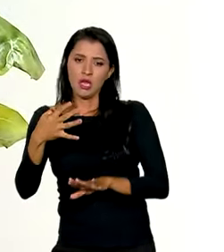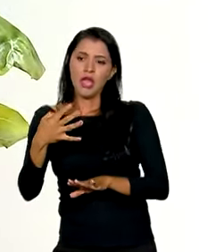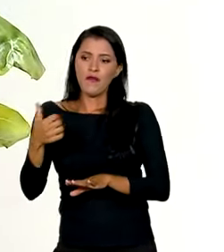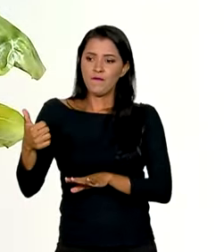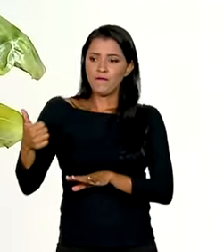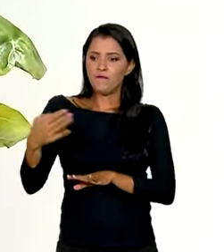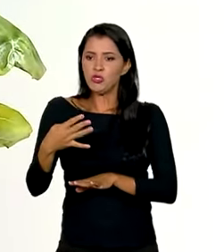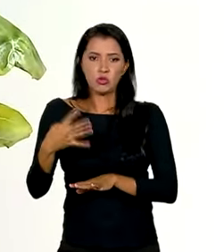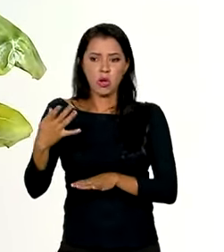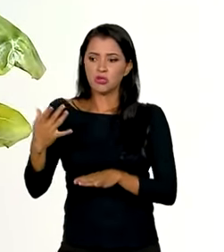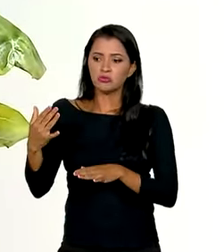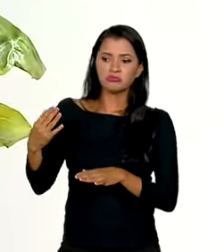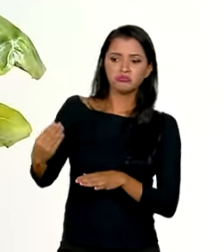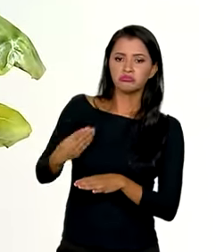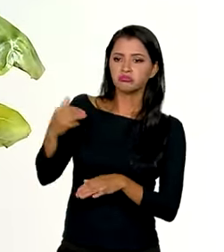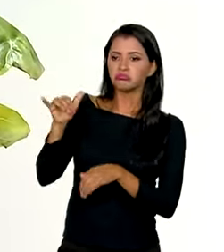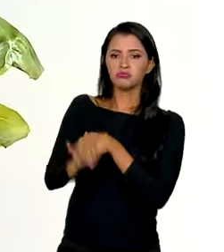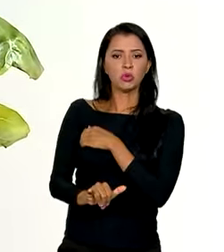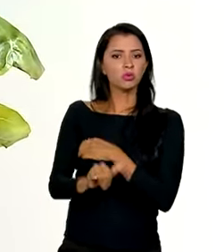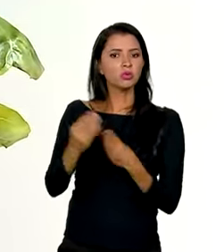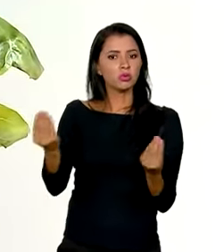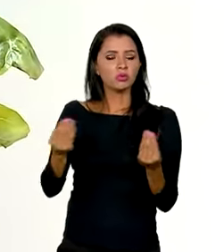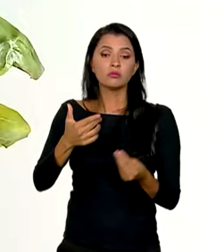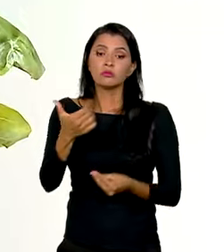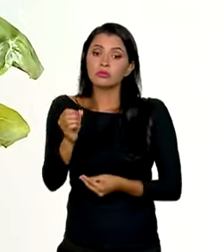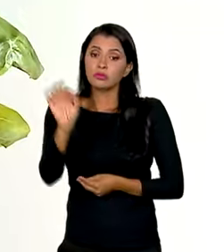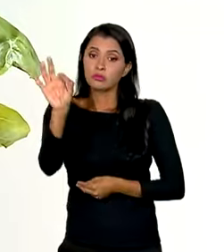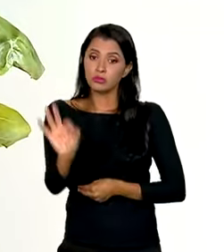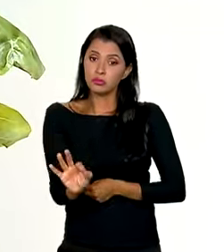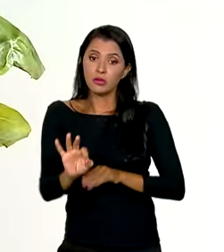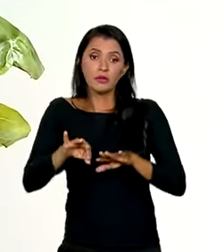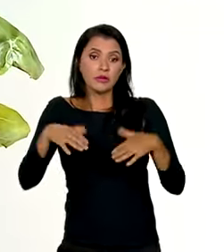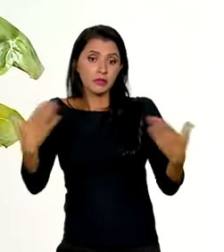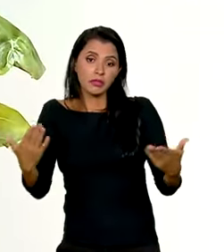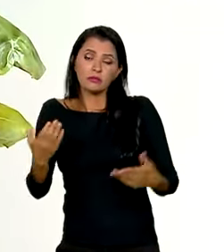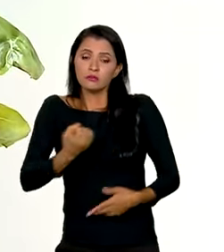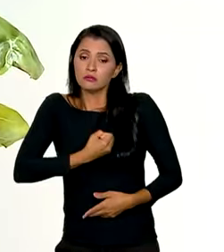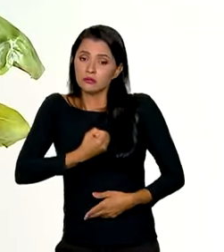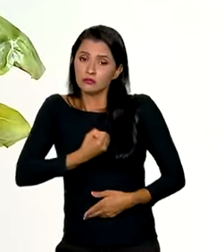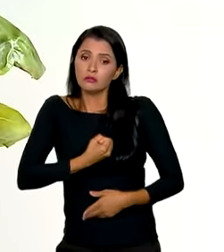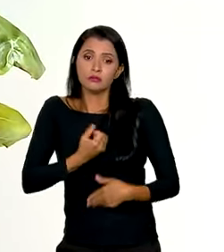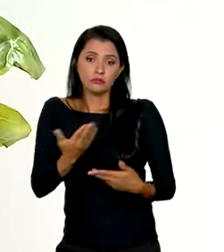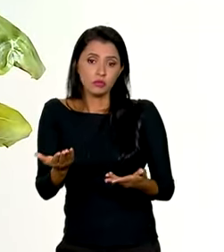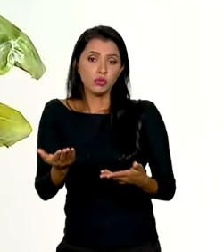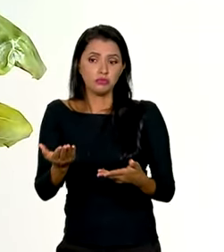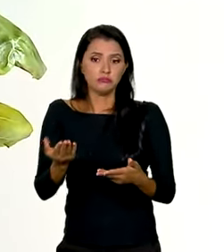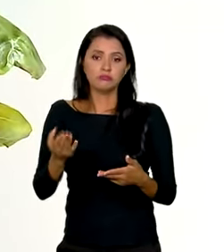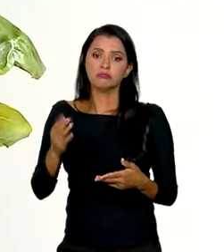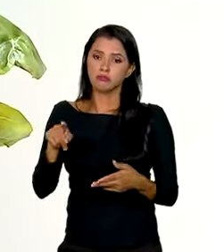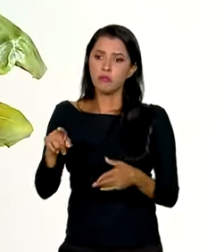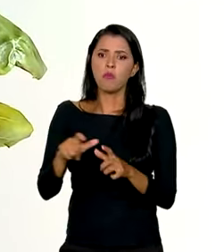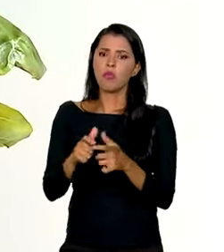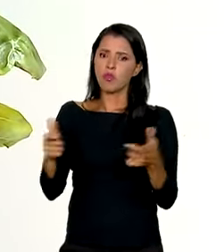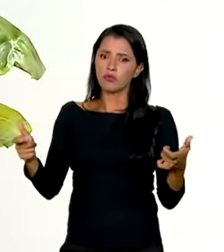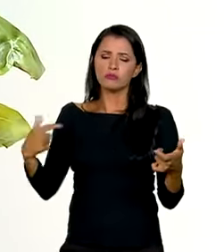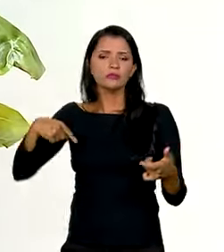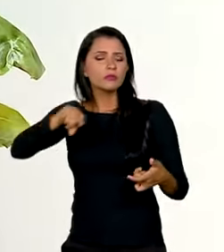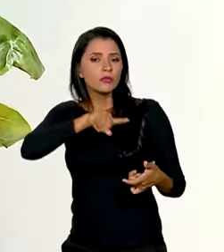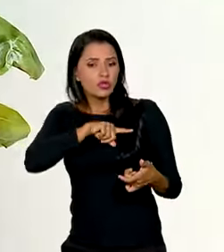não apareceram, que seria 10%. Então é um número substancial. Então nós